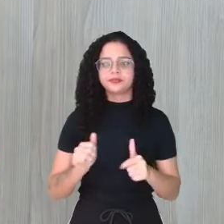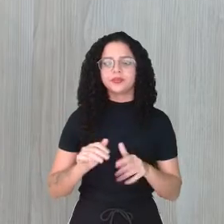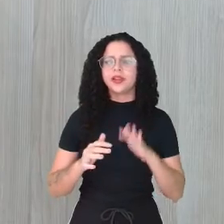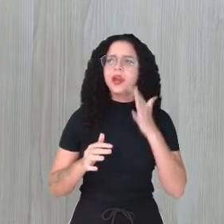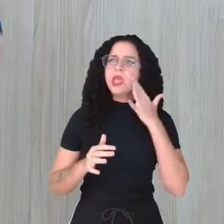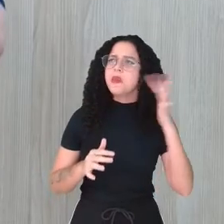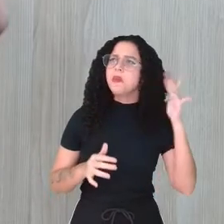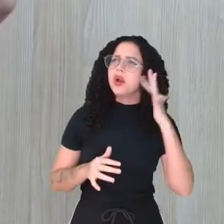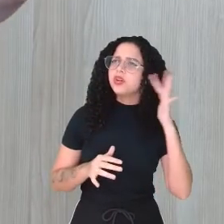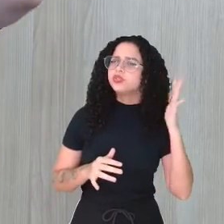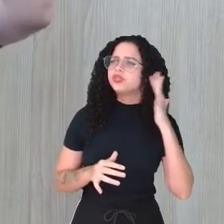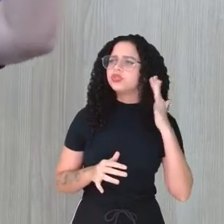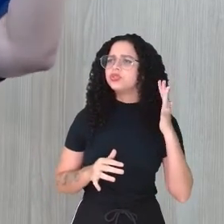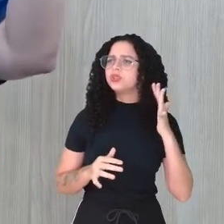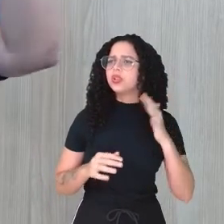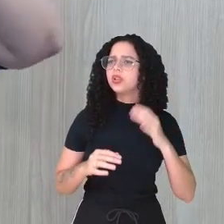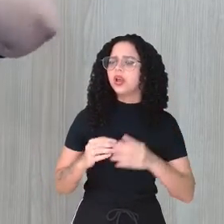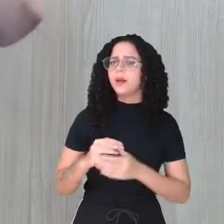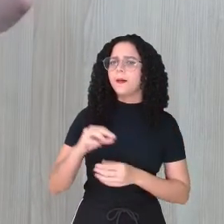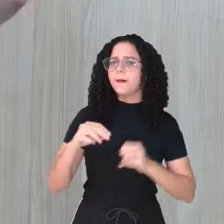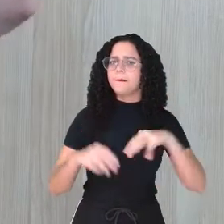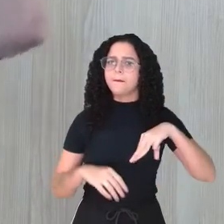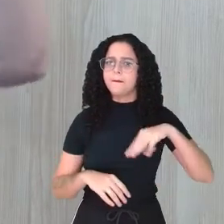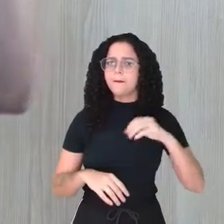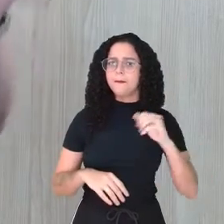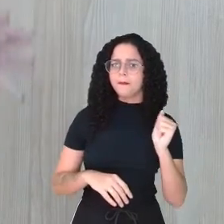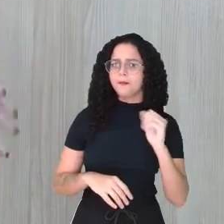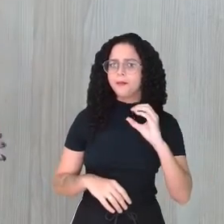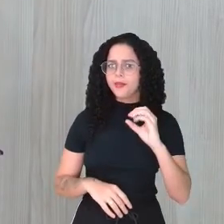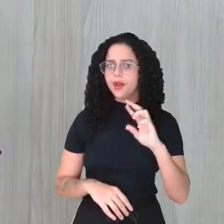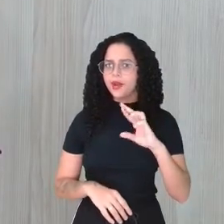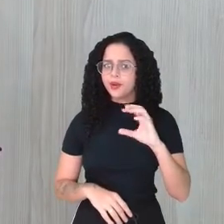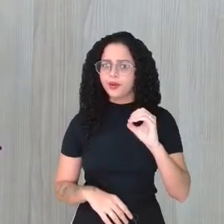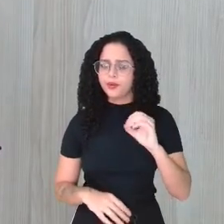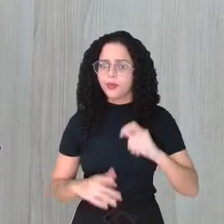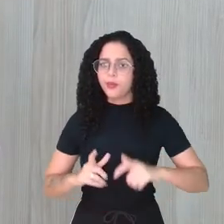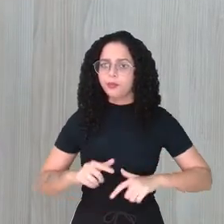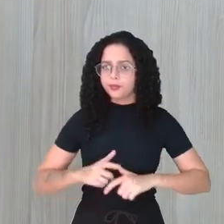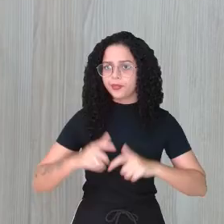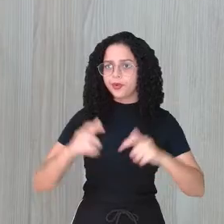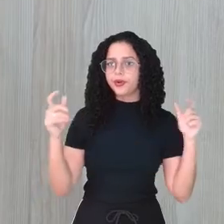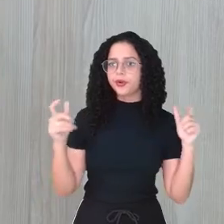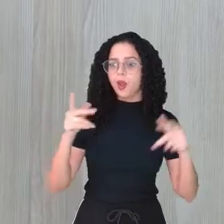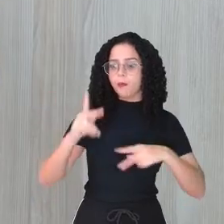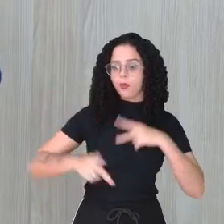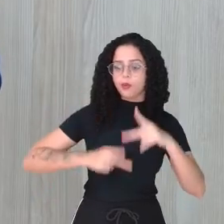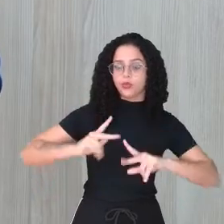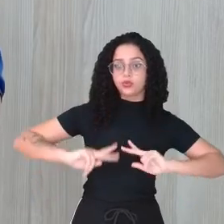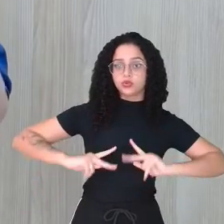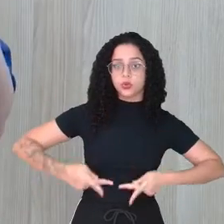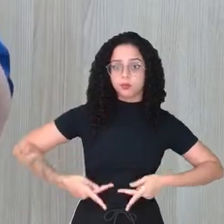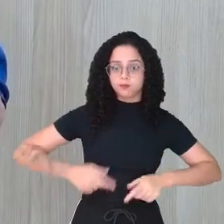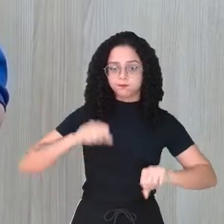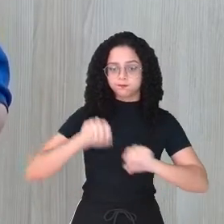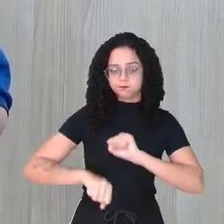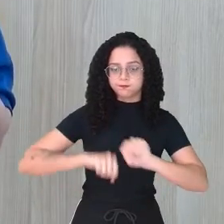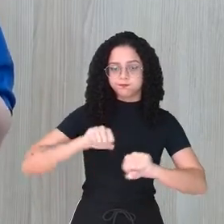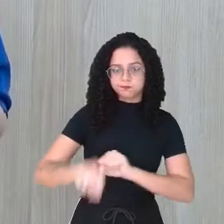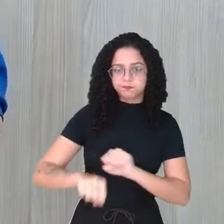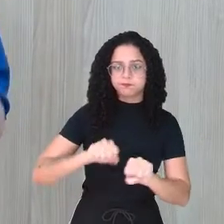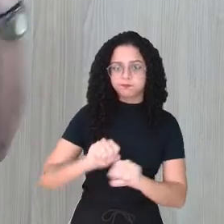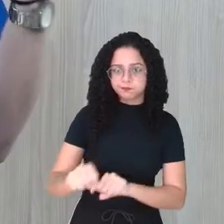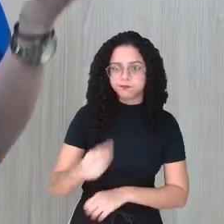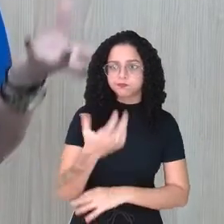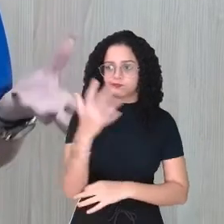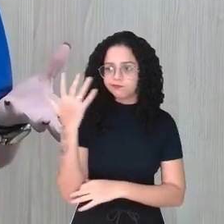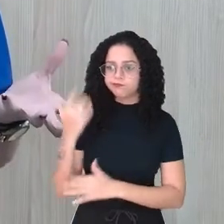Imagina isso macro, né? Numa escala bem maior. A população humana destruindo cada parte do